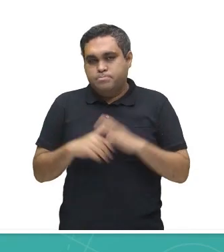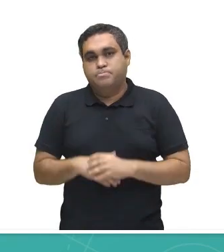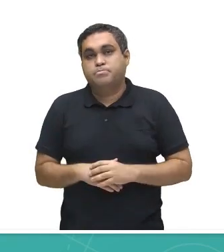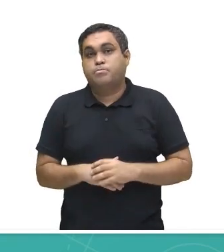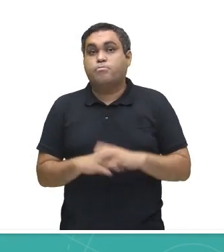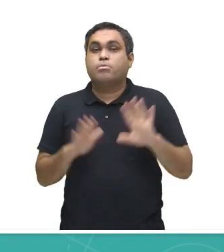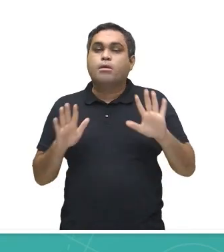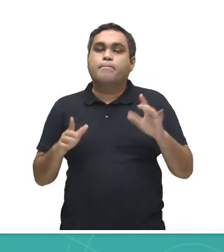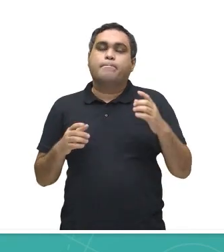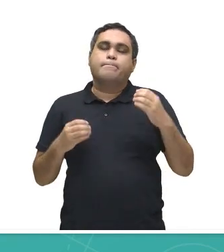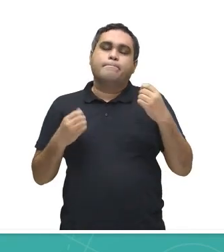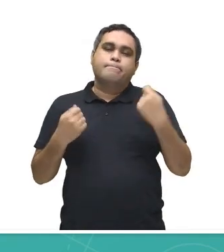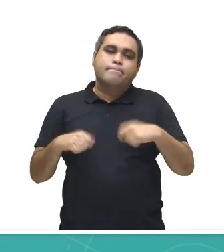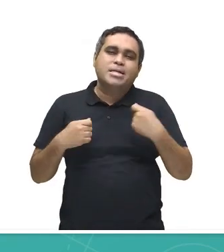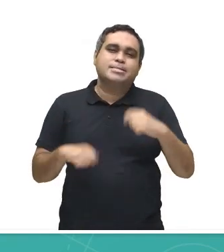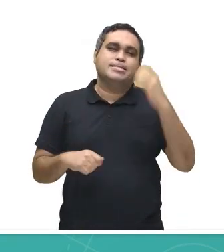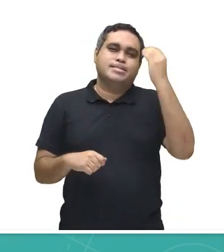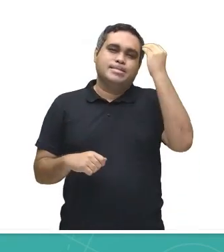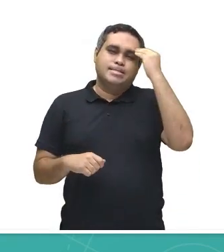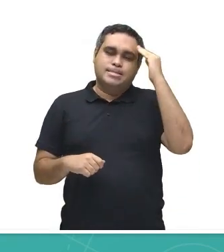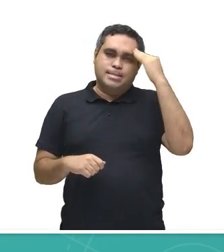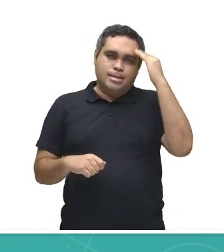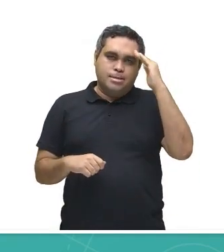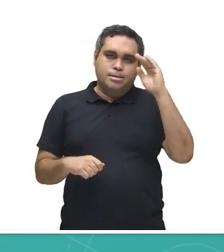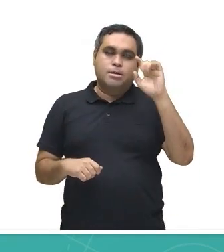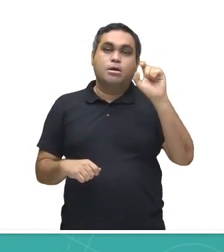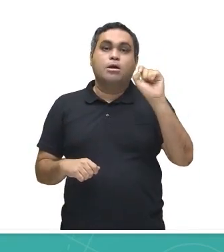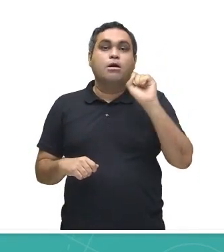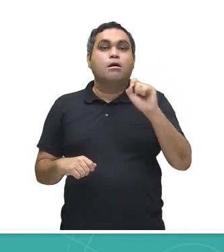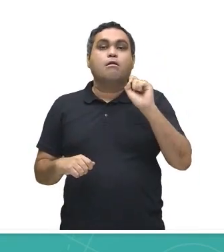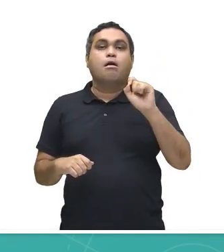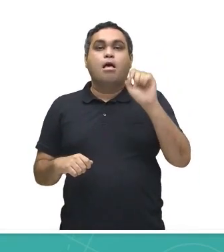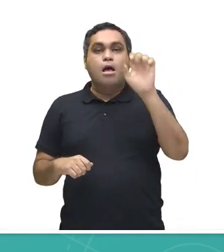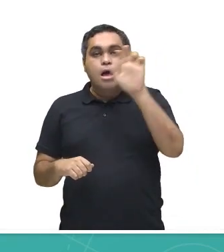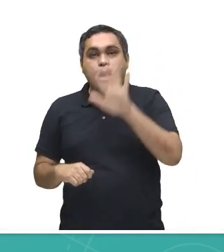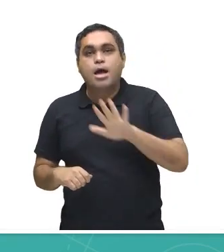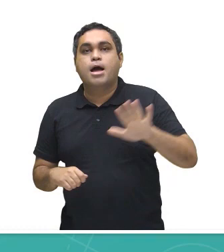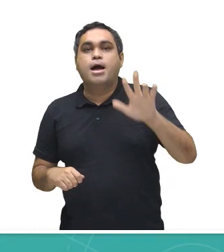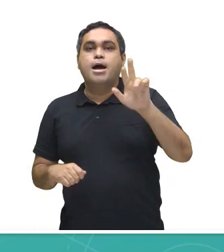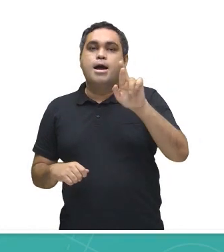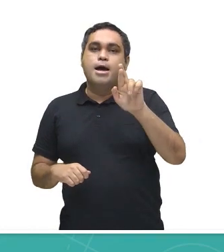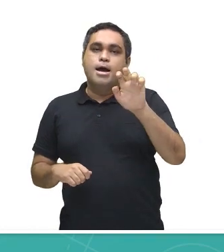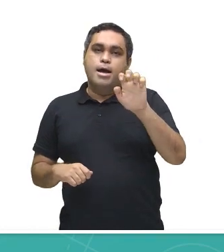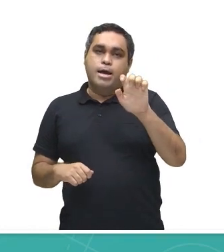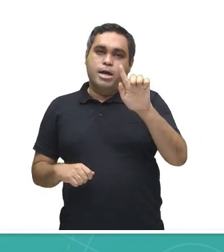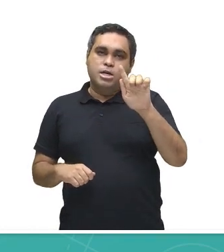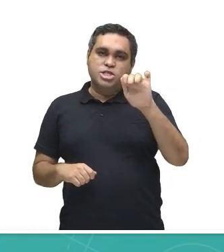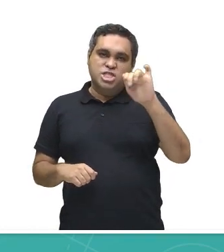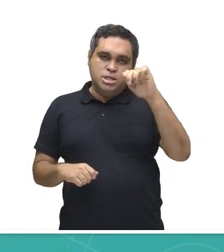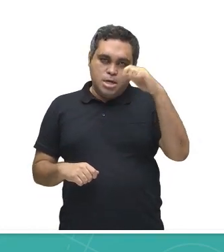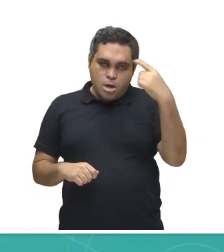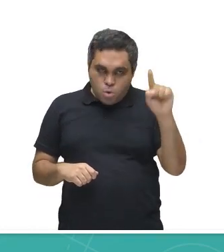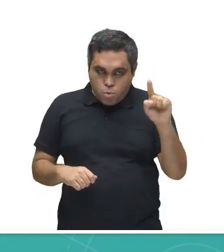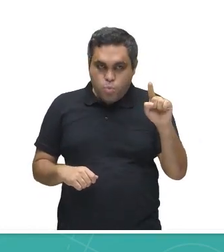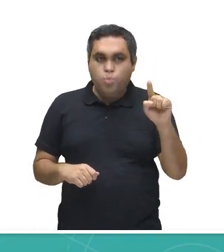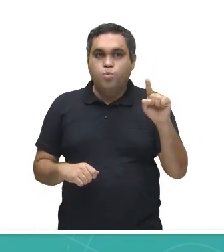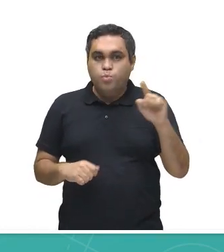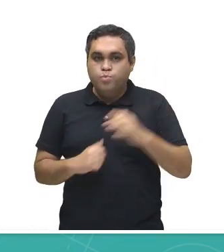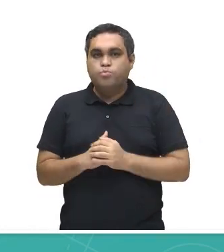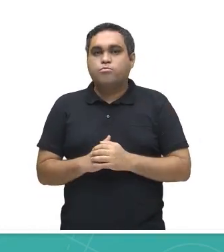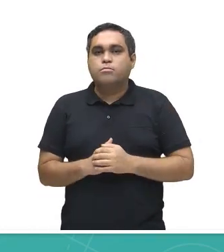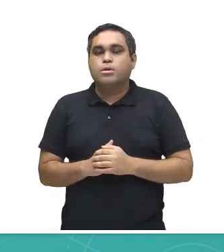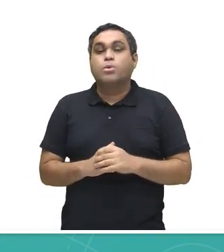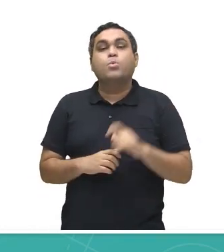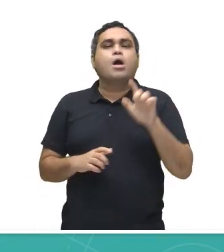nós temos que entender o que é uma região, tá certo? Então, olha só. A região vai ser